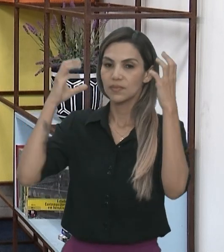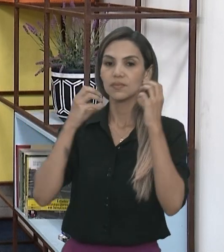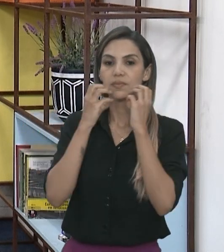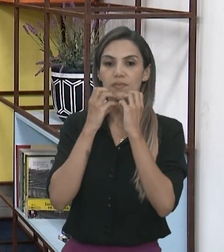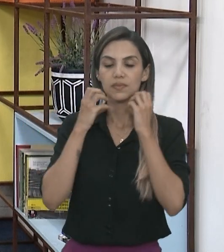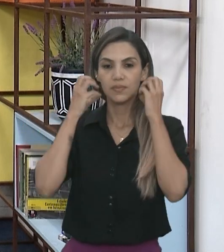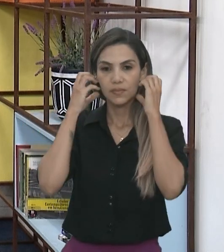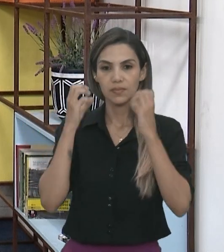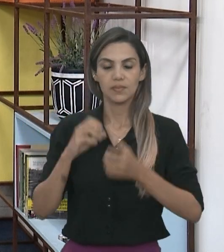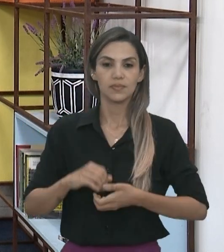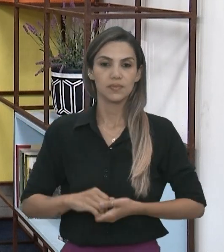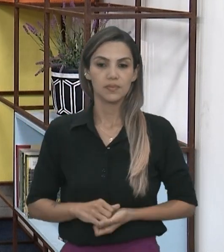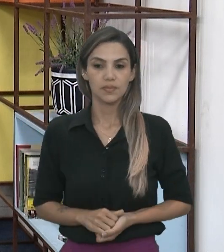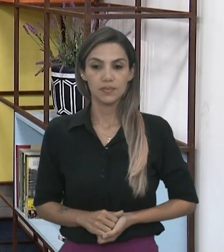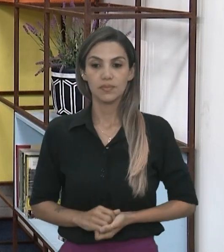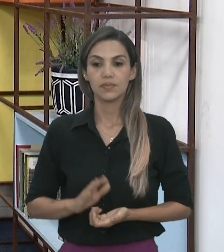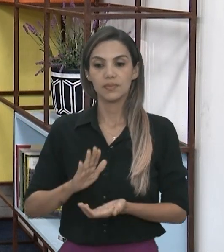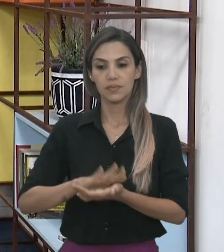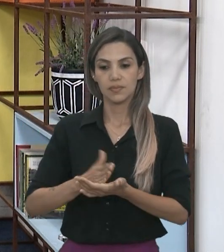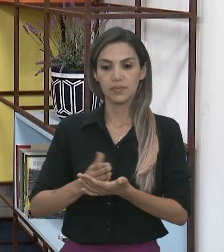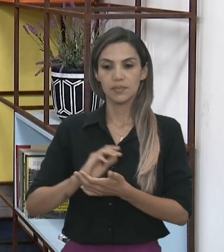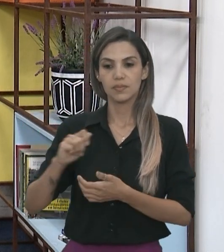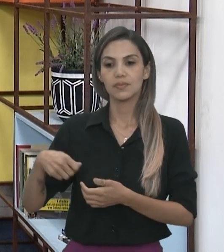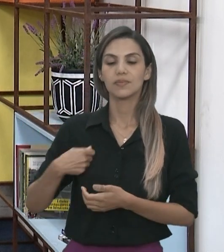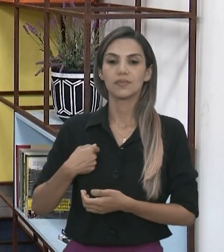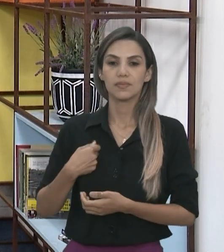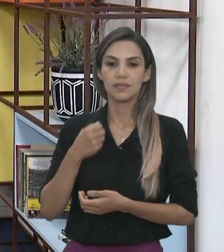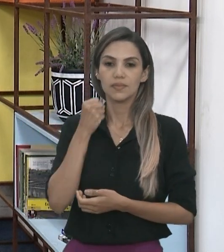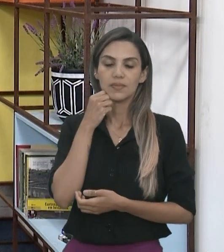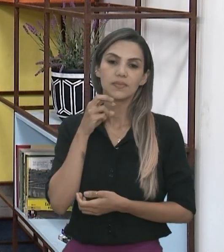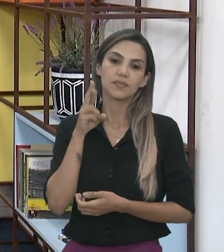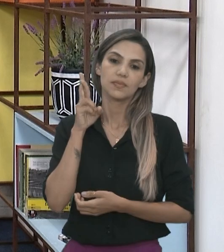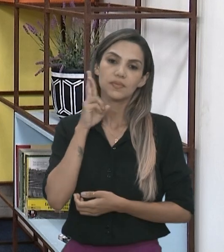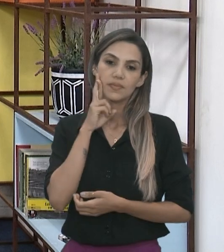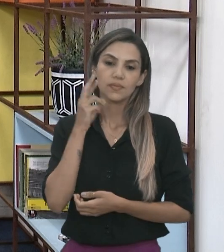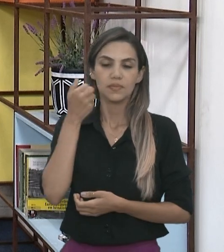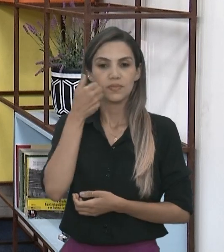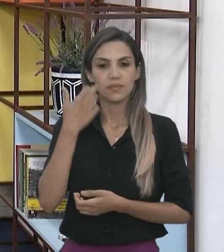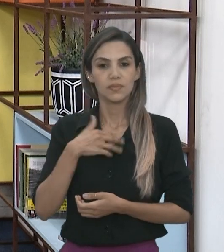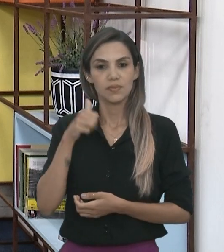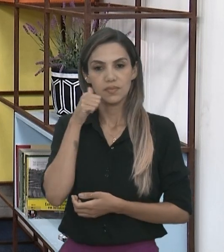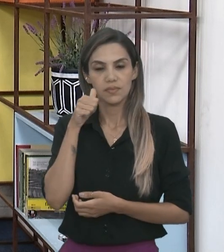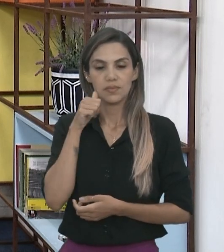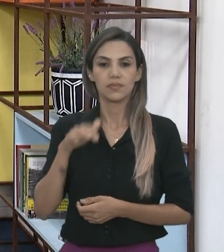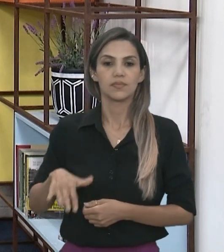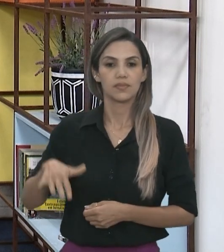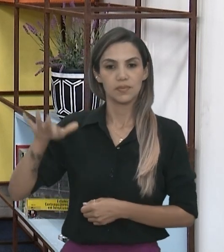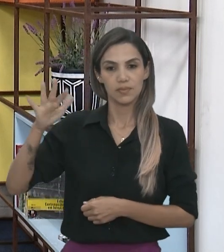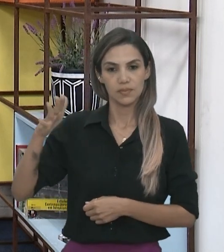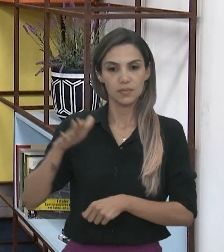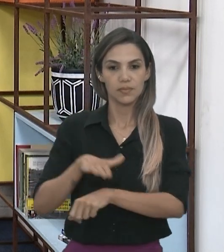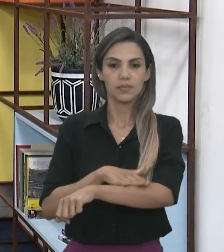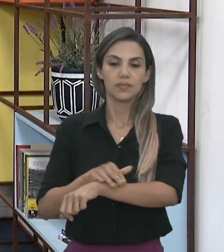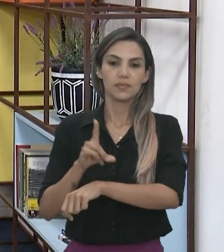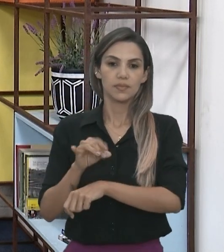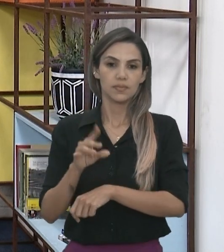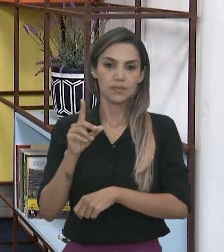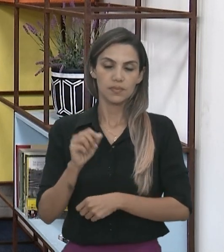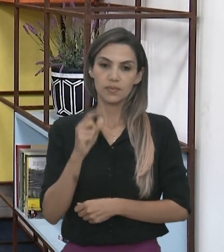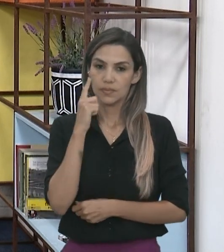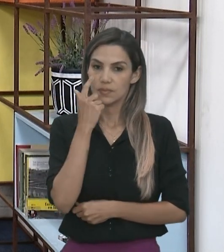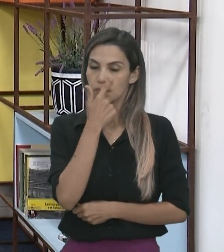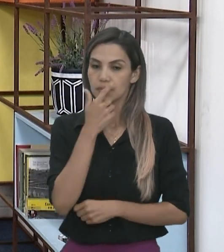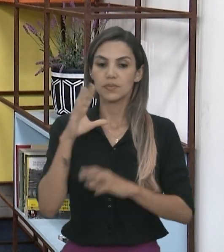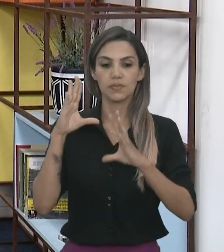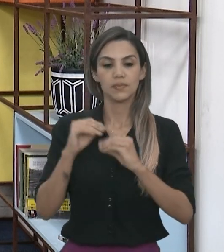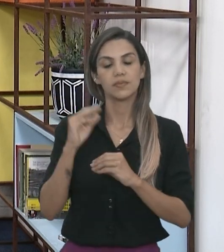cacheados e eu uso barba. A nossa intérprete de Libras é a Sara Raquel, que se descreve como uma mulher de estatura média, tem pele